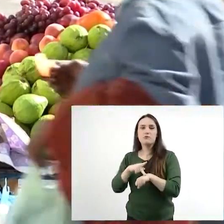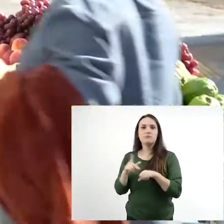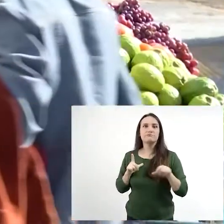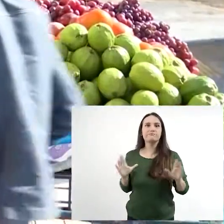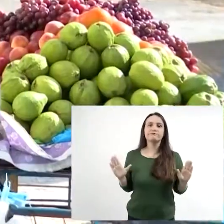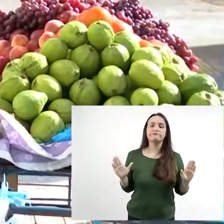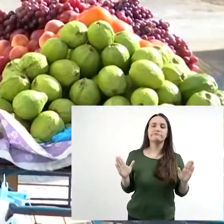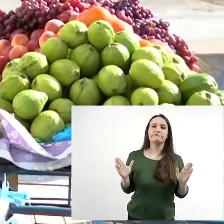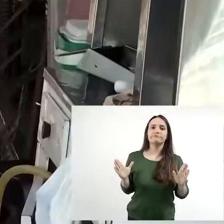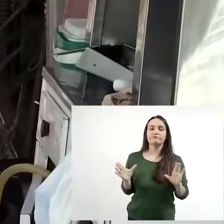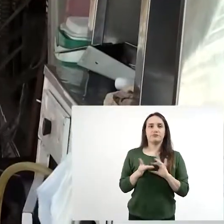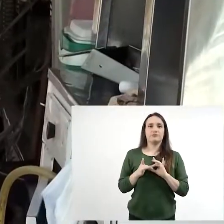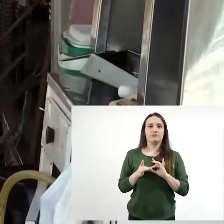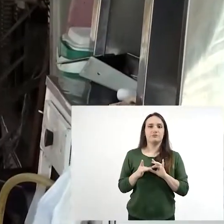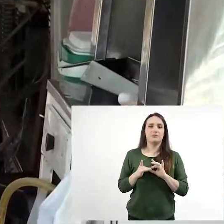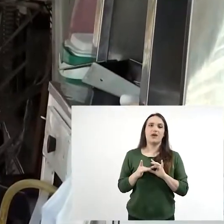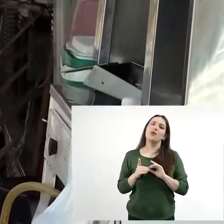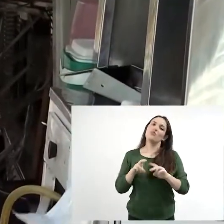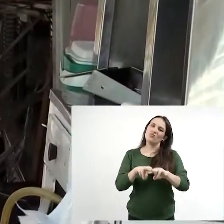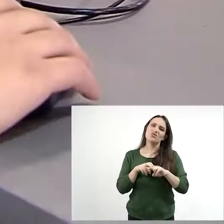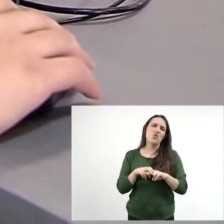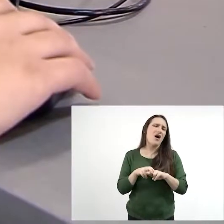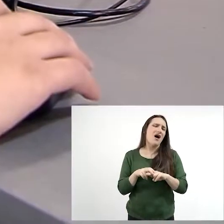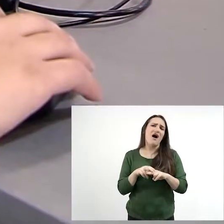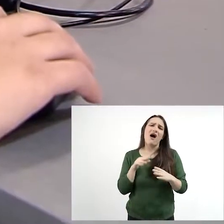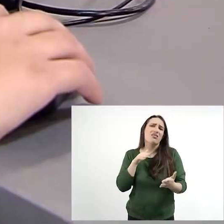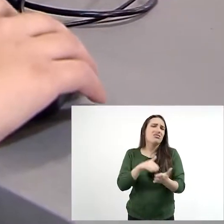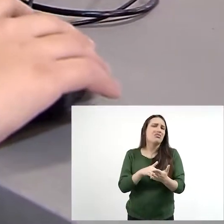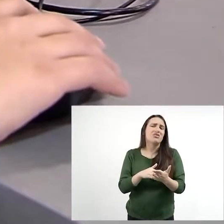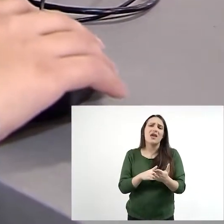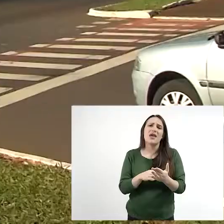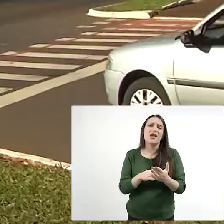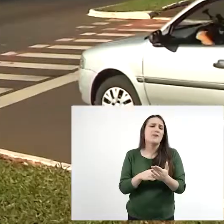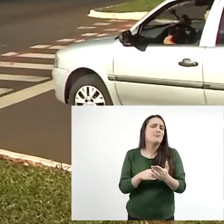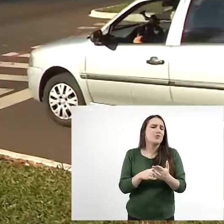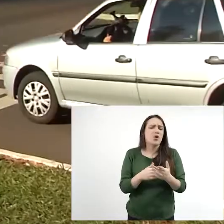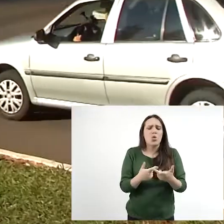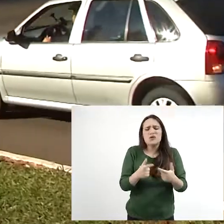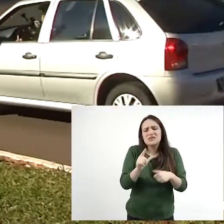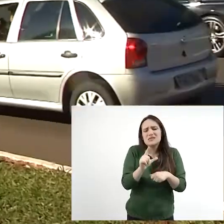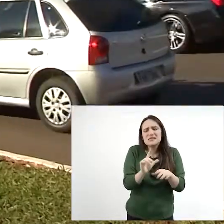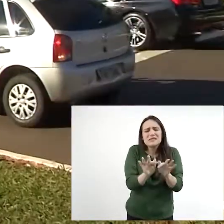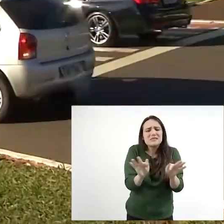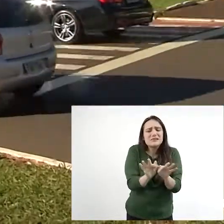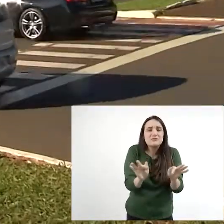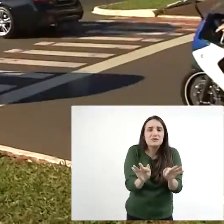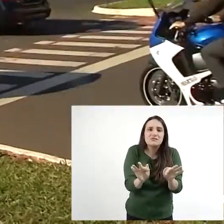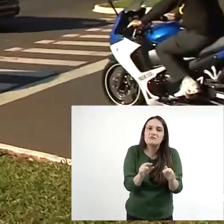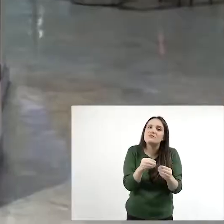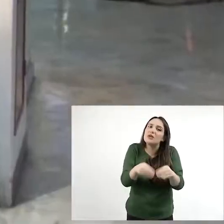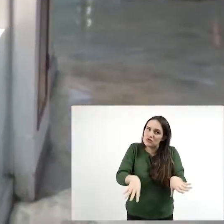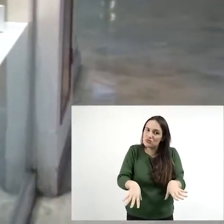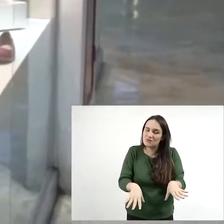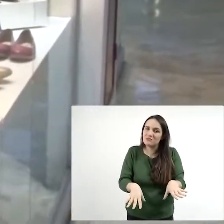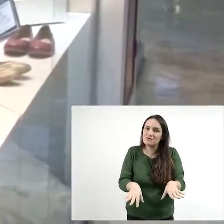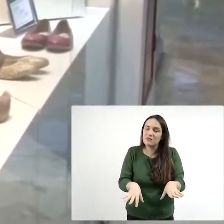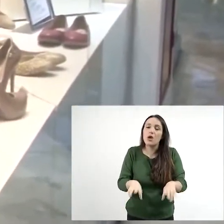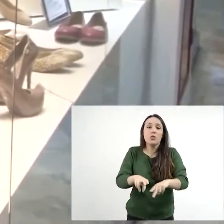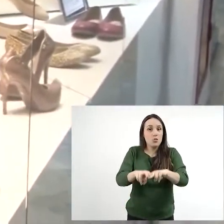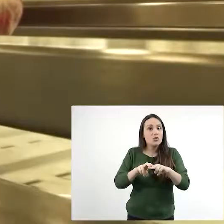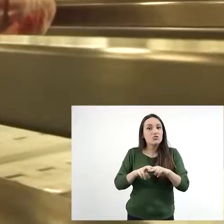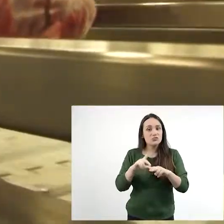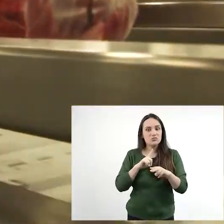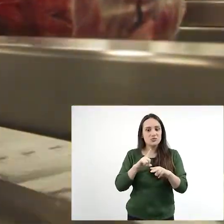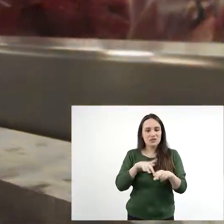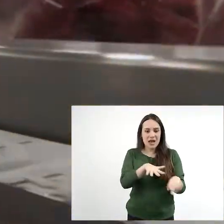causa impactos até em pequenos negócios e mercado dinâmico, em que ações de governos e setores